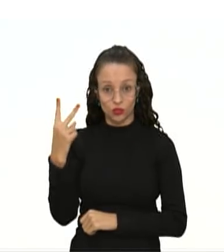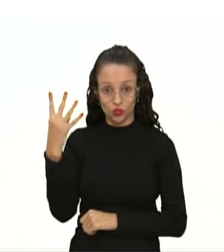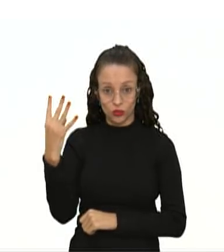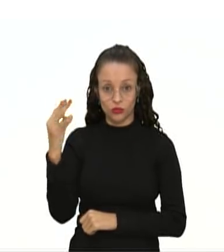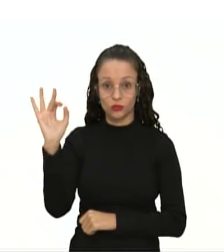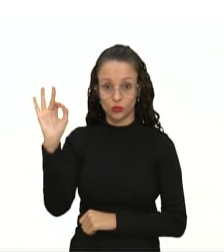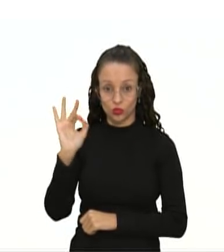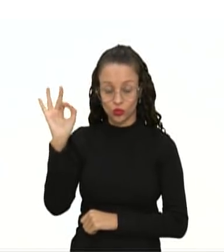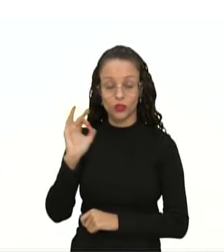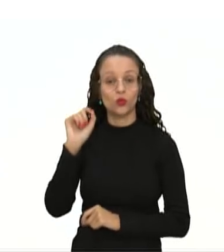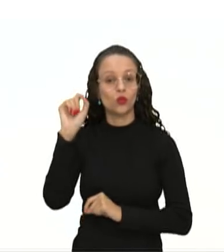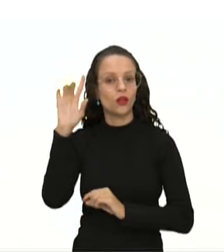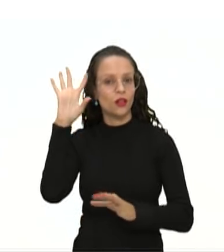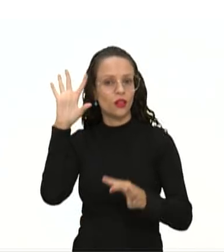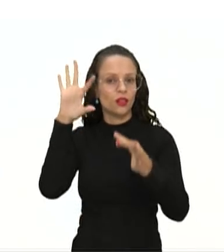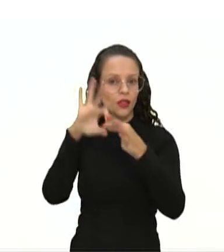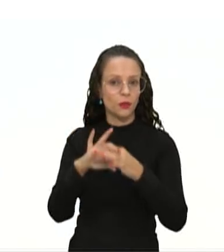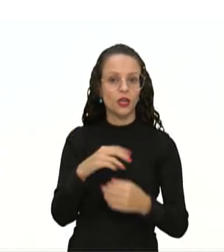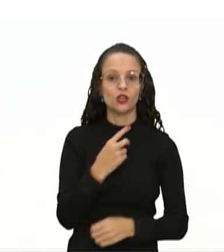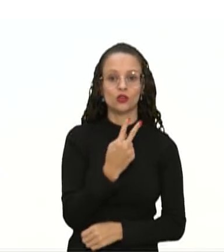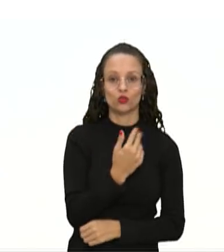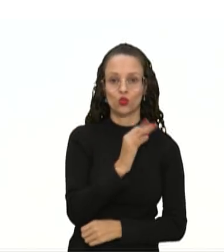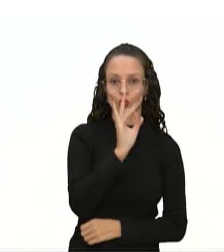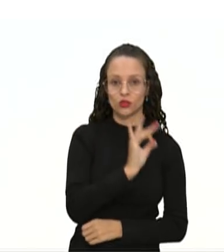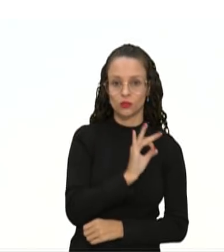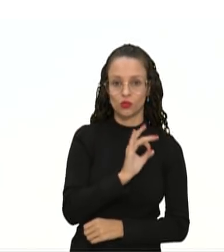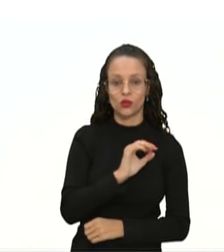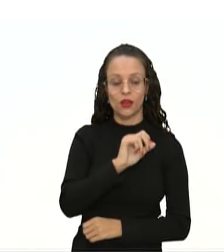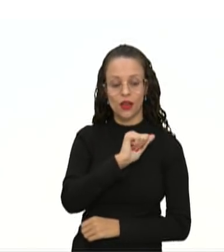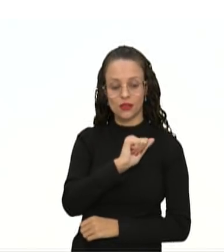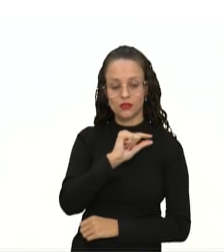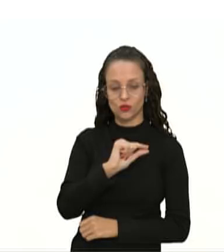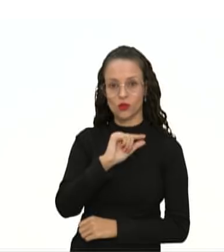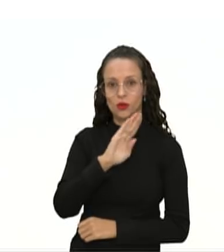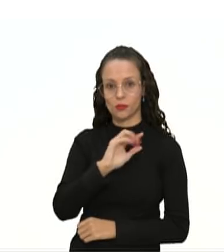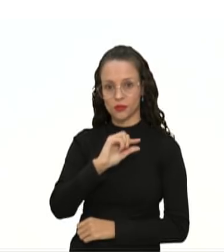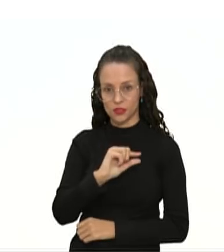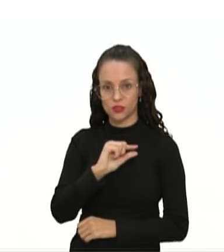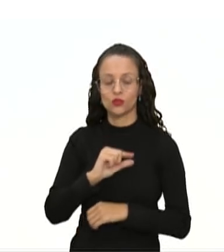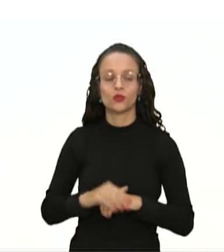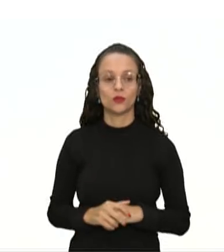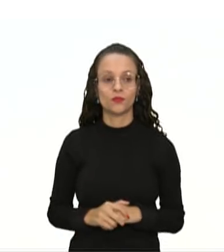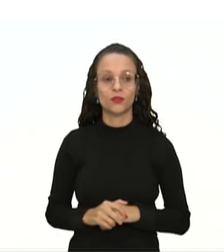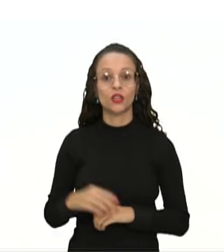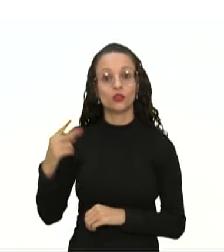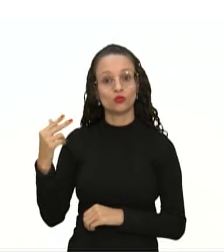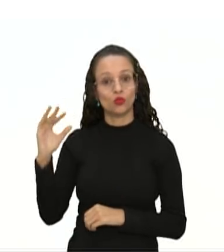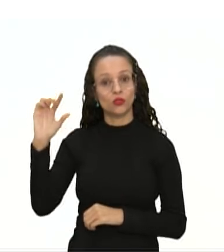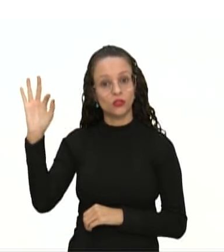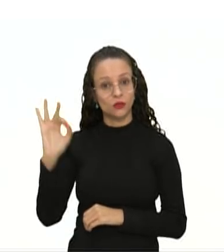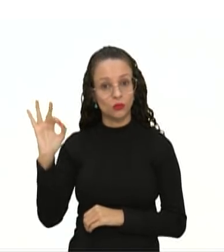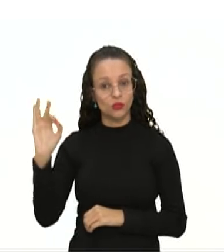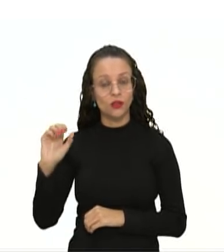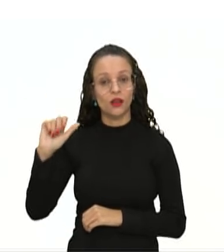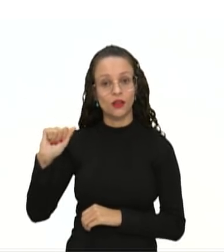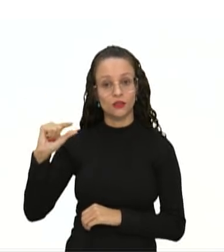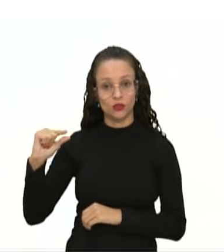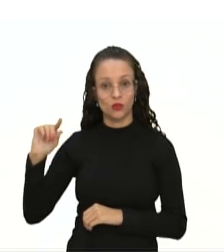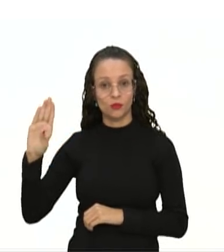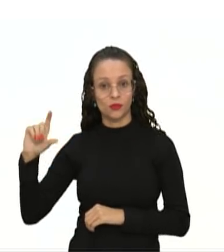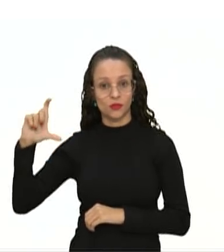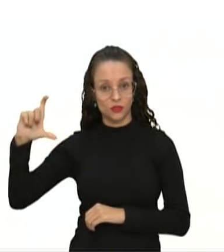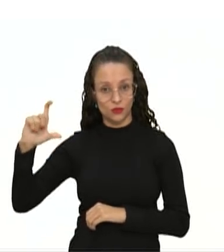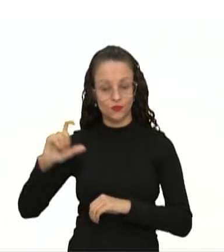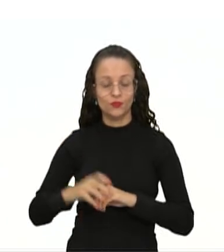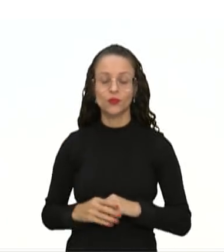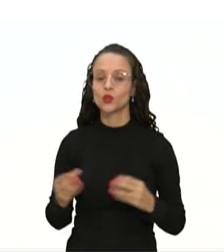24% de permuta, tem que lembrar que 12% vai ser o azinho, bezinho, nesse caso aqui, 12% azinho, bezão.